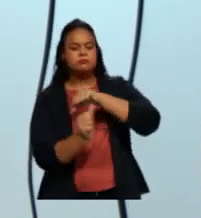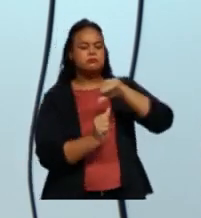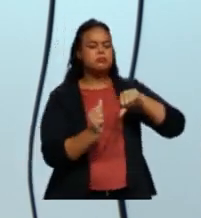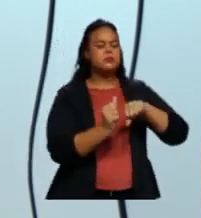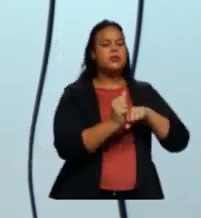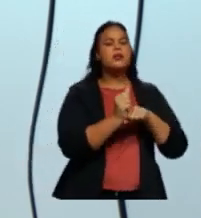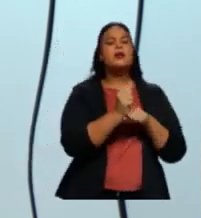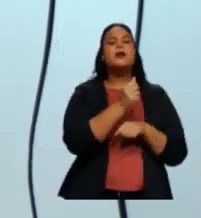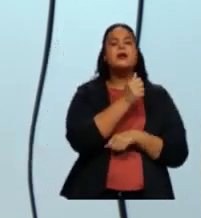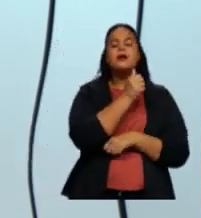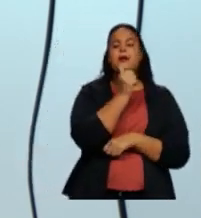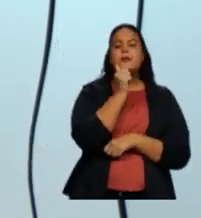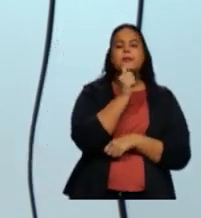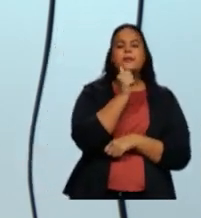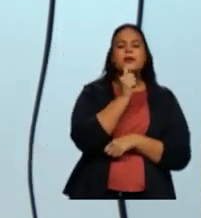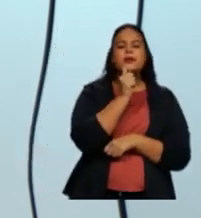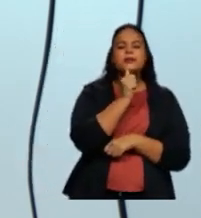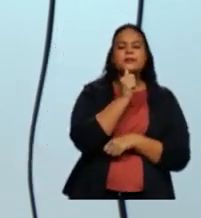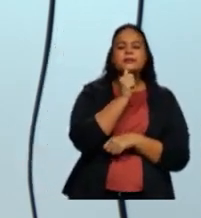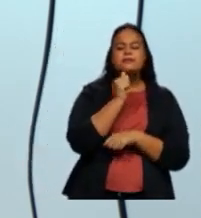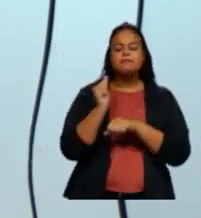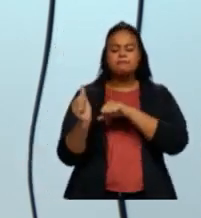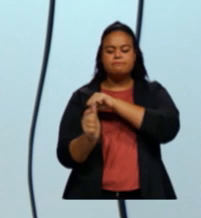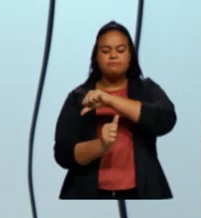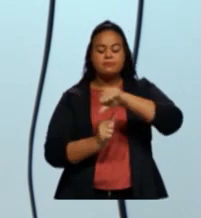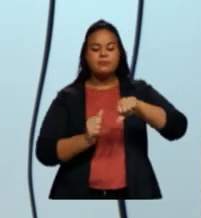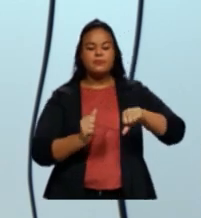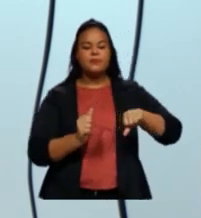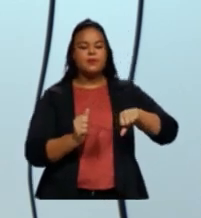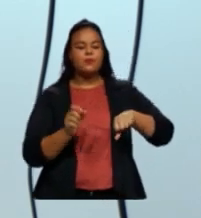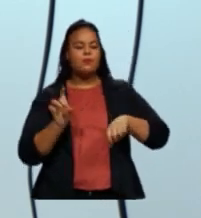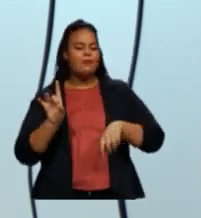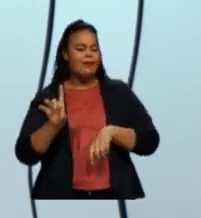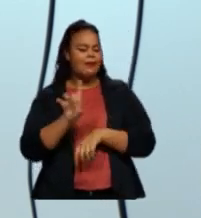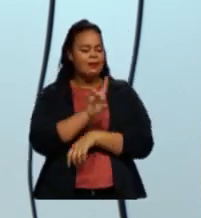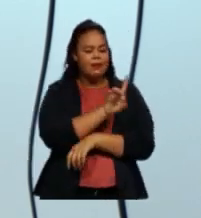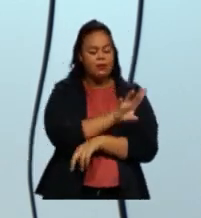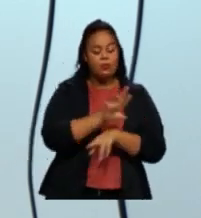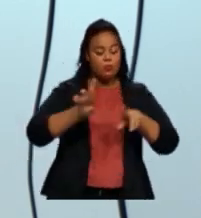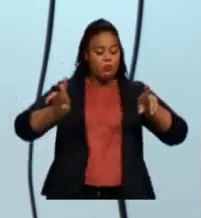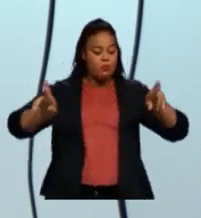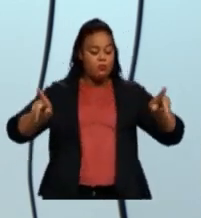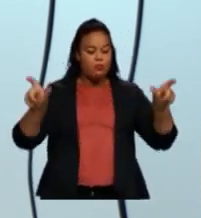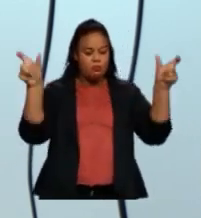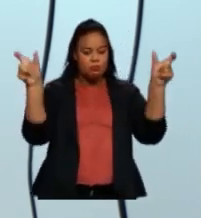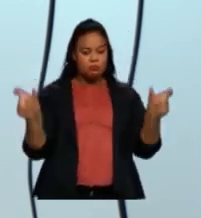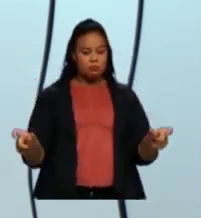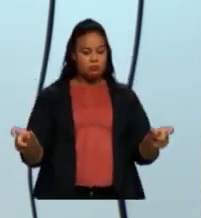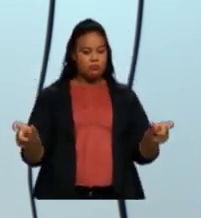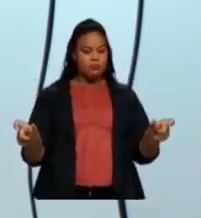das meninas. Mas isso nem é para todos, porque cada organismo é um organismo.